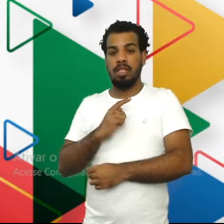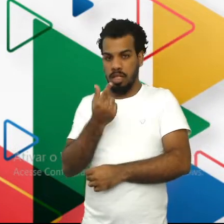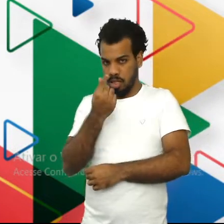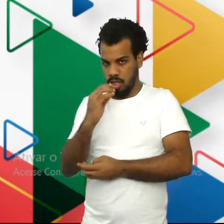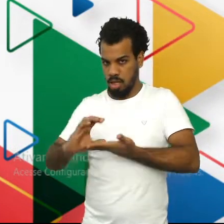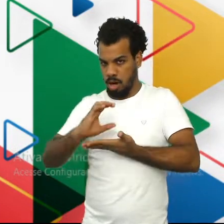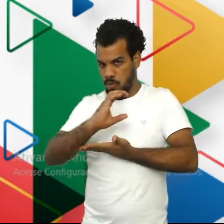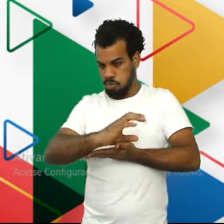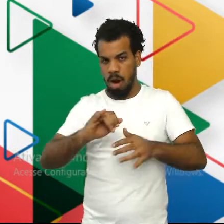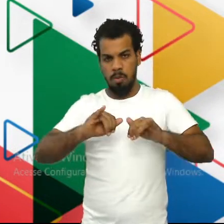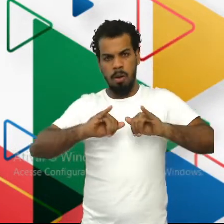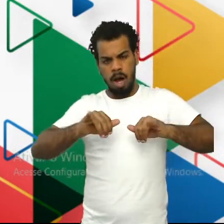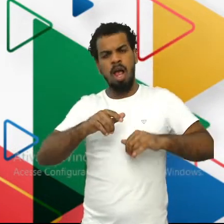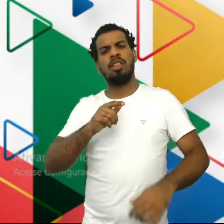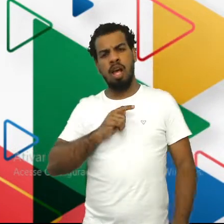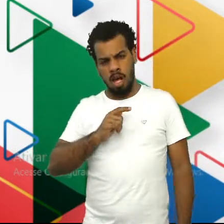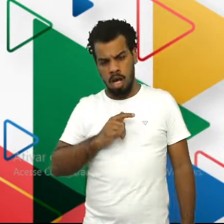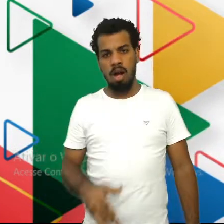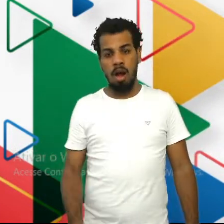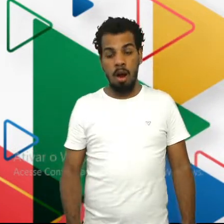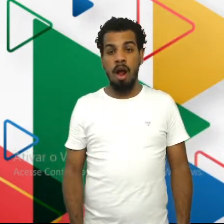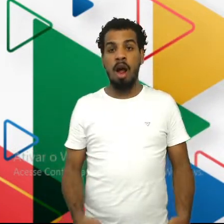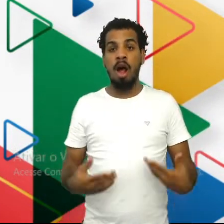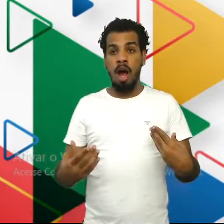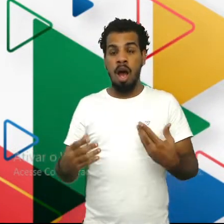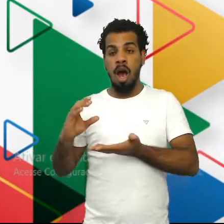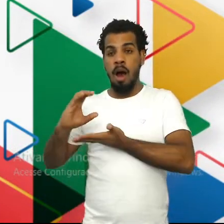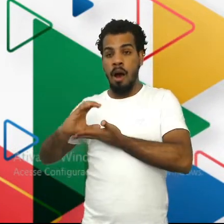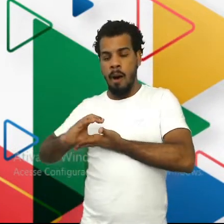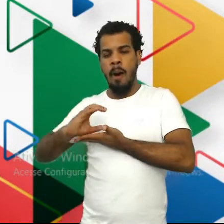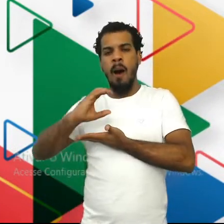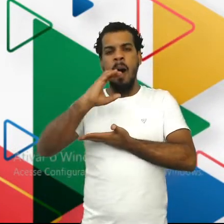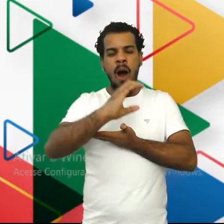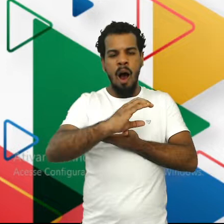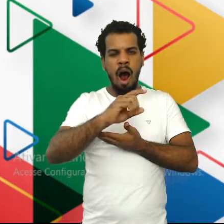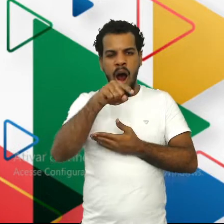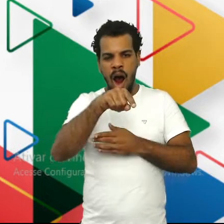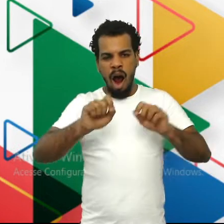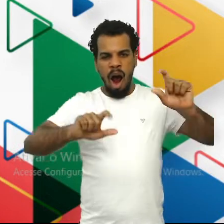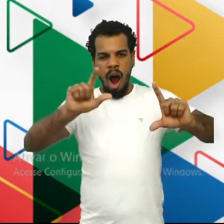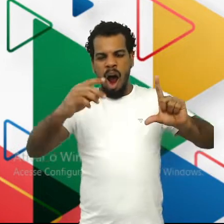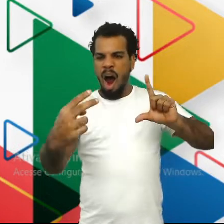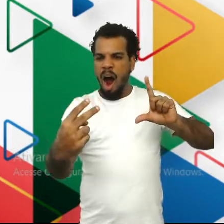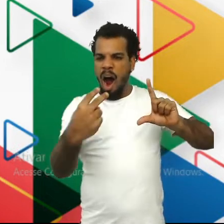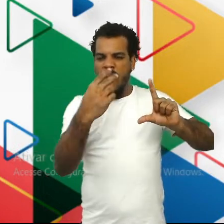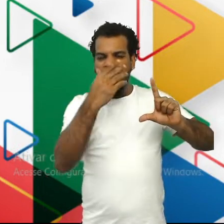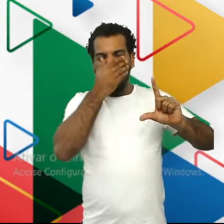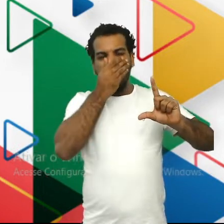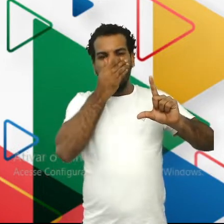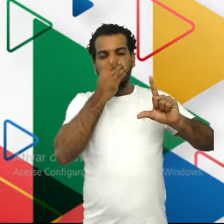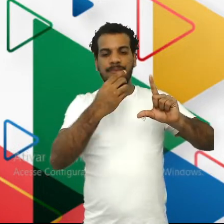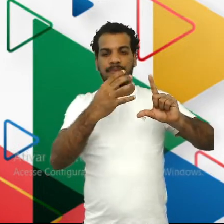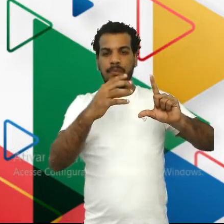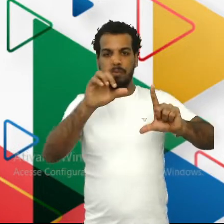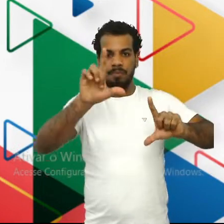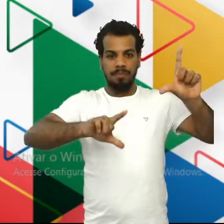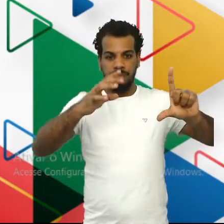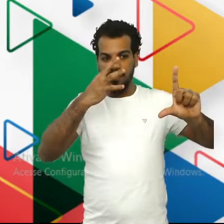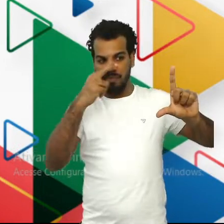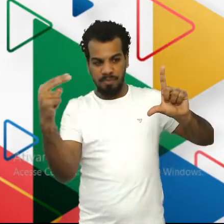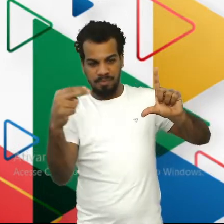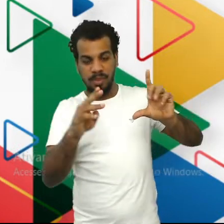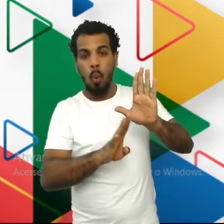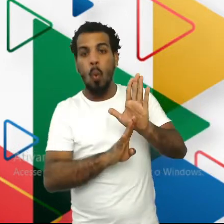financiamento, é propaganda, é publicidade. Até porque se o programa ele não dá audiência, significa que as pessoas não assistem o programa,